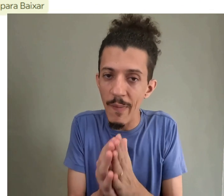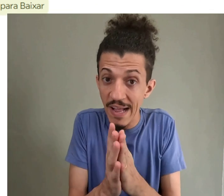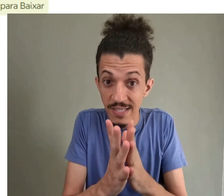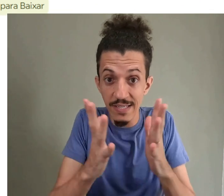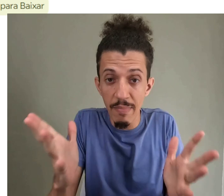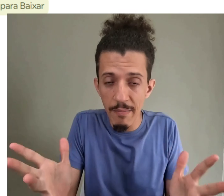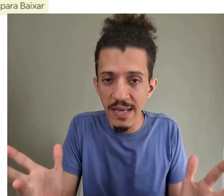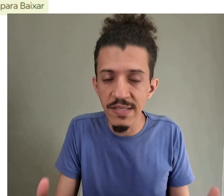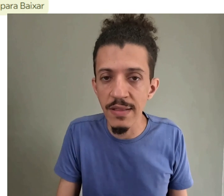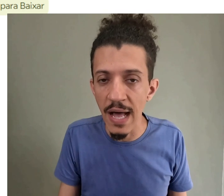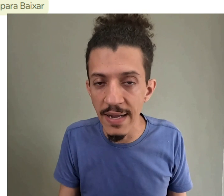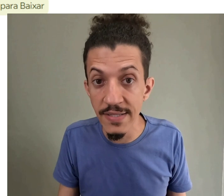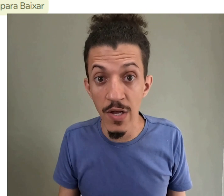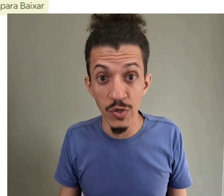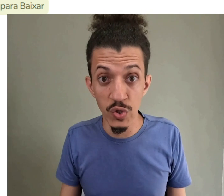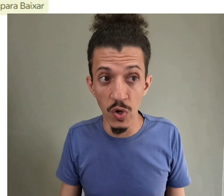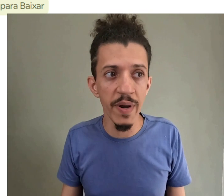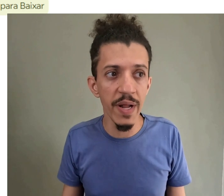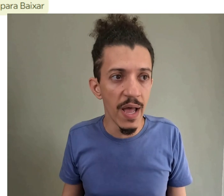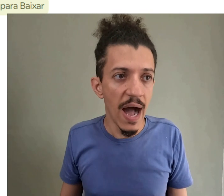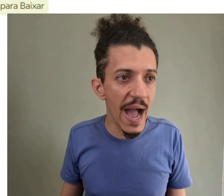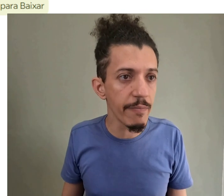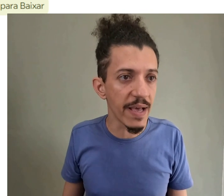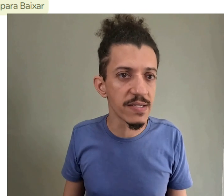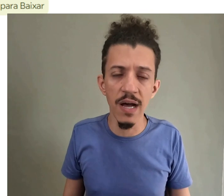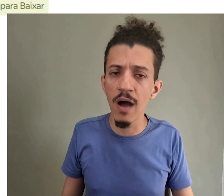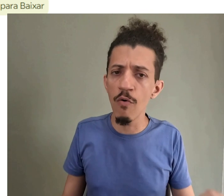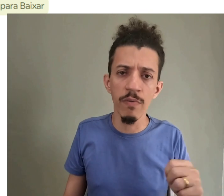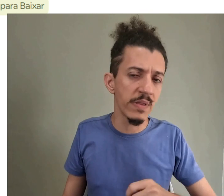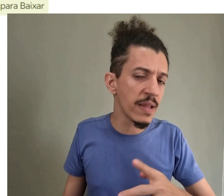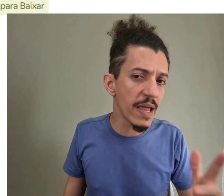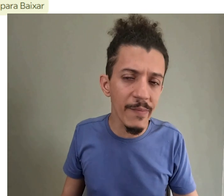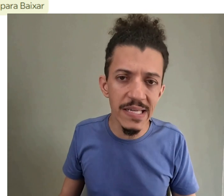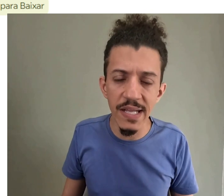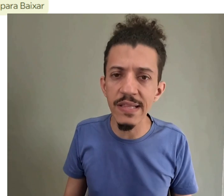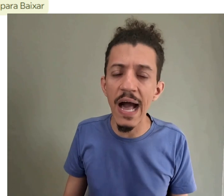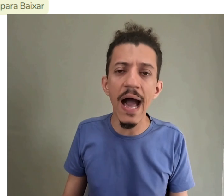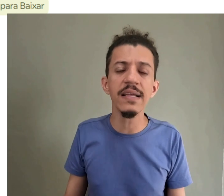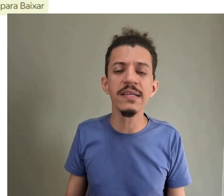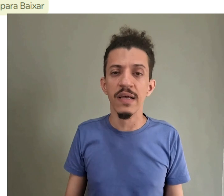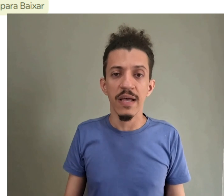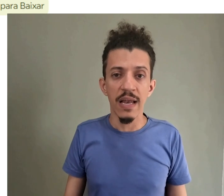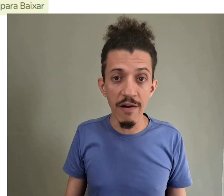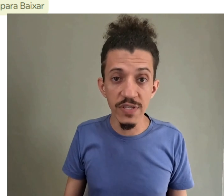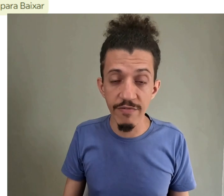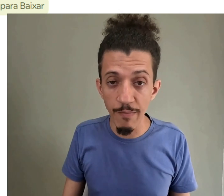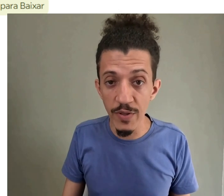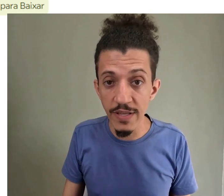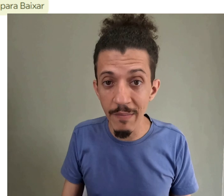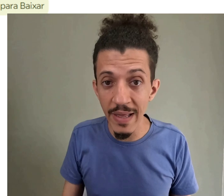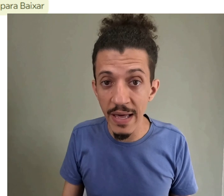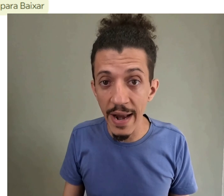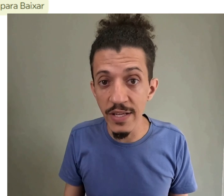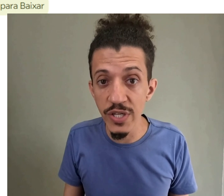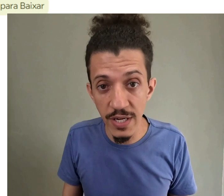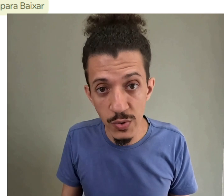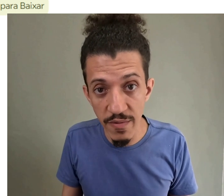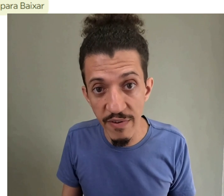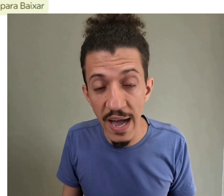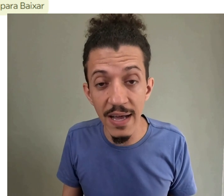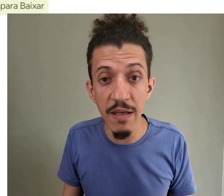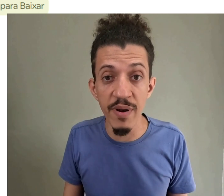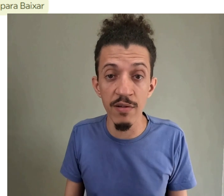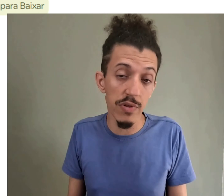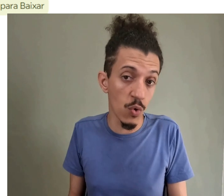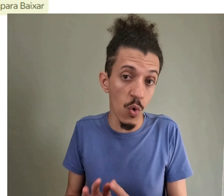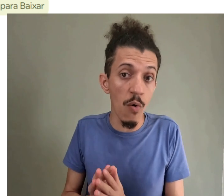na página, saber mais detalhes sobre a imersão, entender mais detalhes. Lá você vai poder também garantir a sua